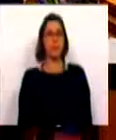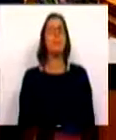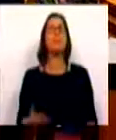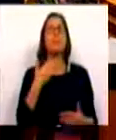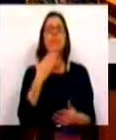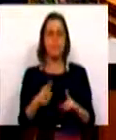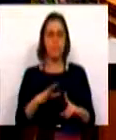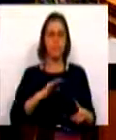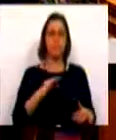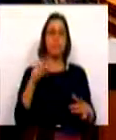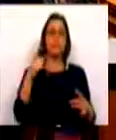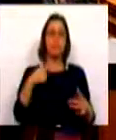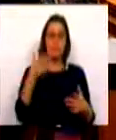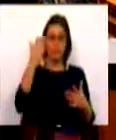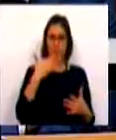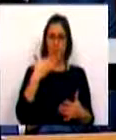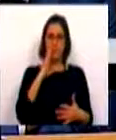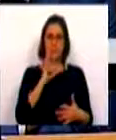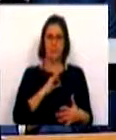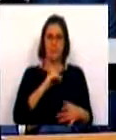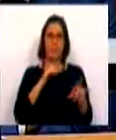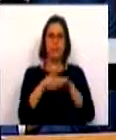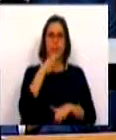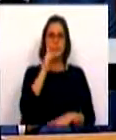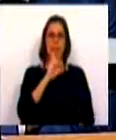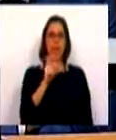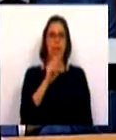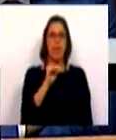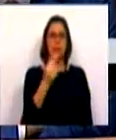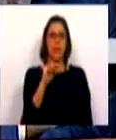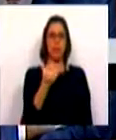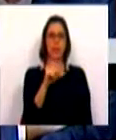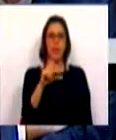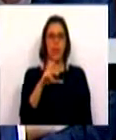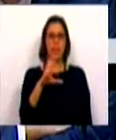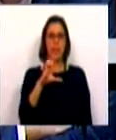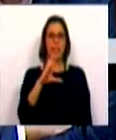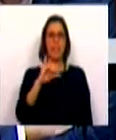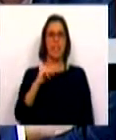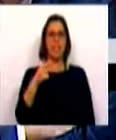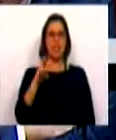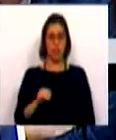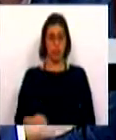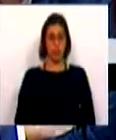Muito obrigado, Sr. Presidente. Muito obrigado, Sra. Deputada Assunção Cristas.